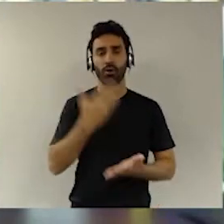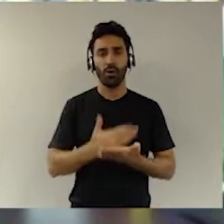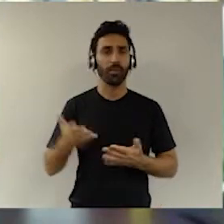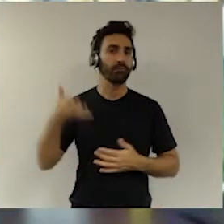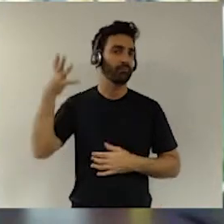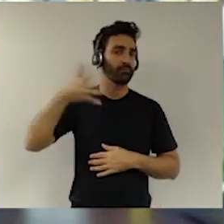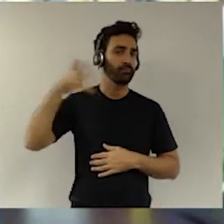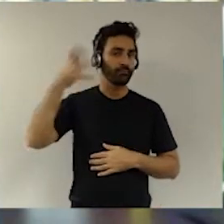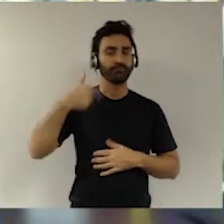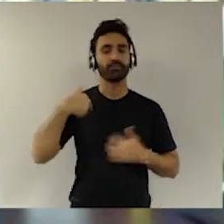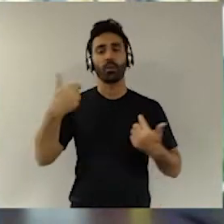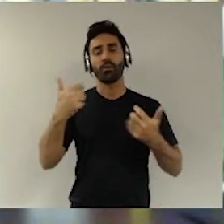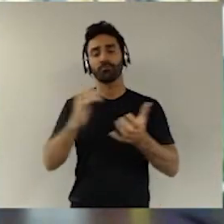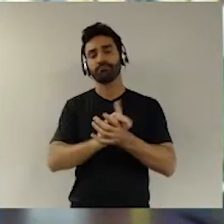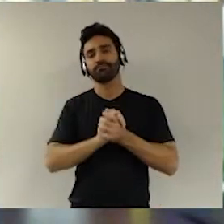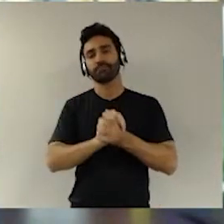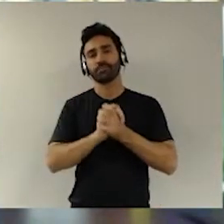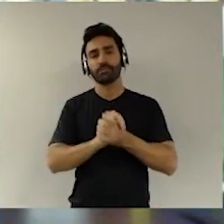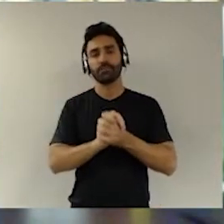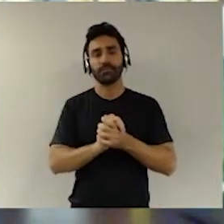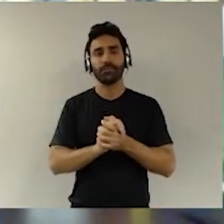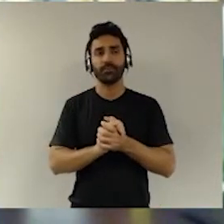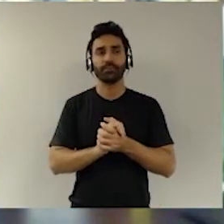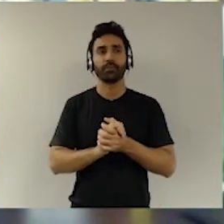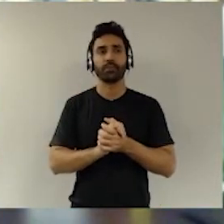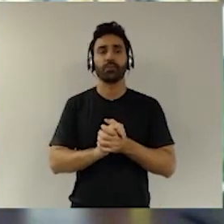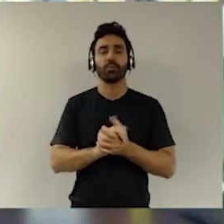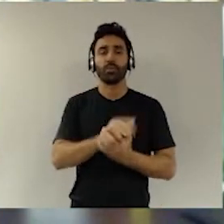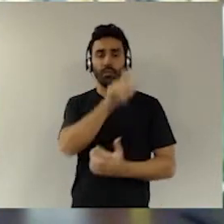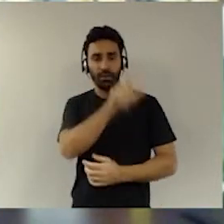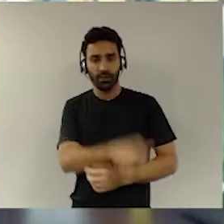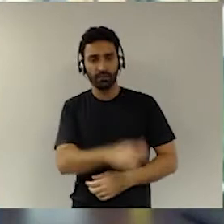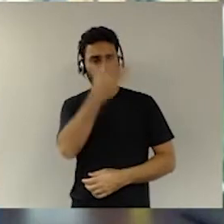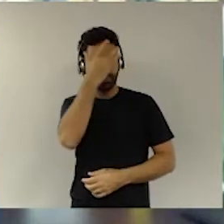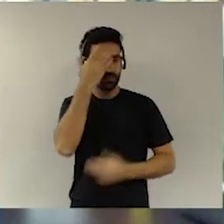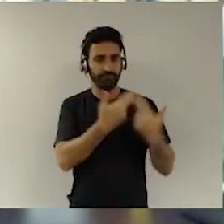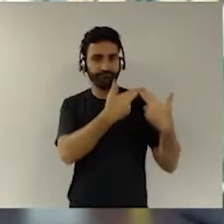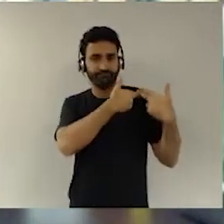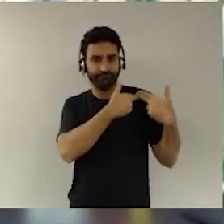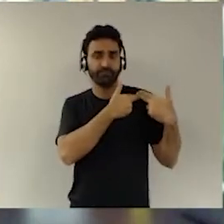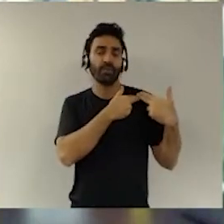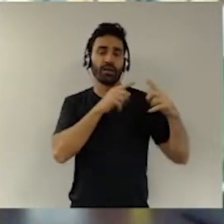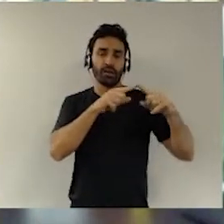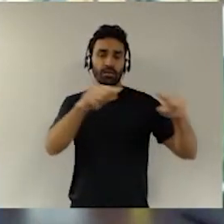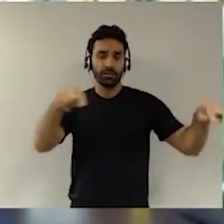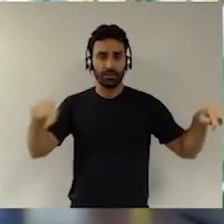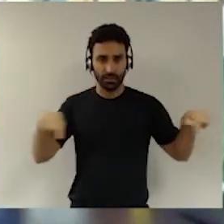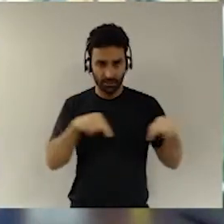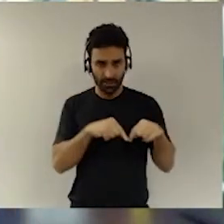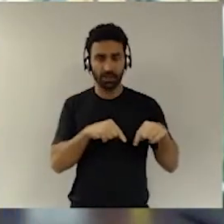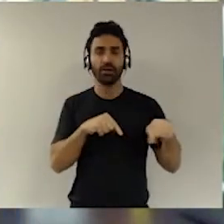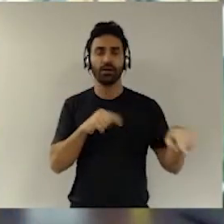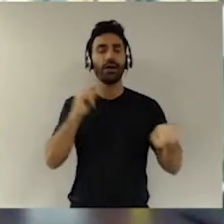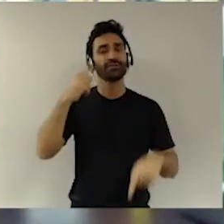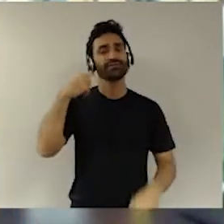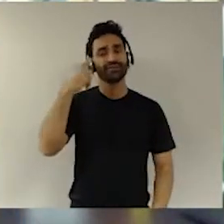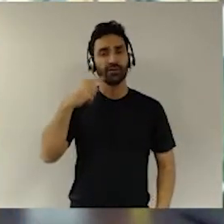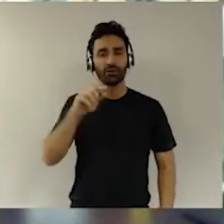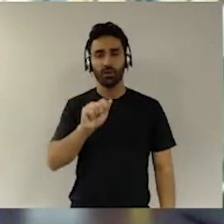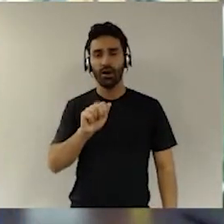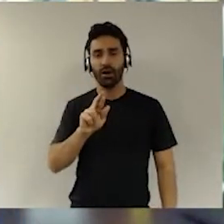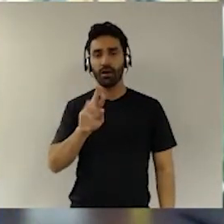aqui saudando o nosso moderador, doutor Artêmio